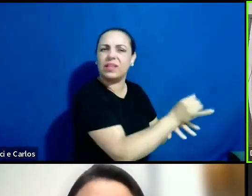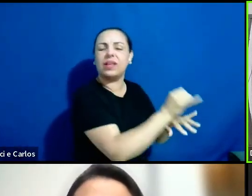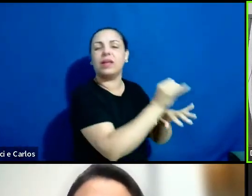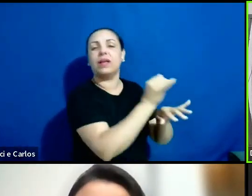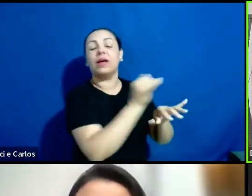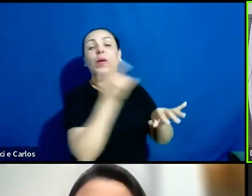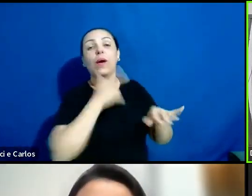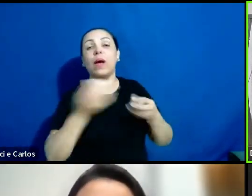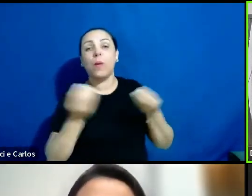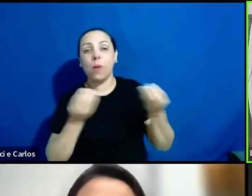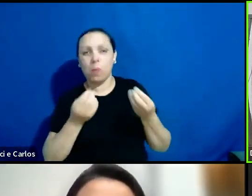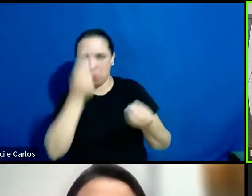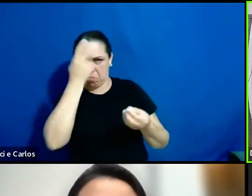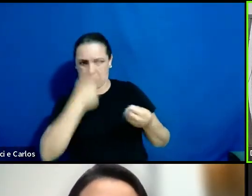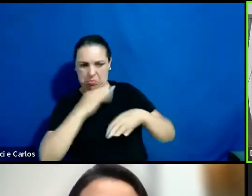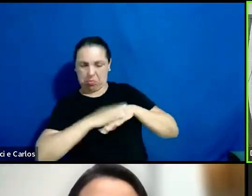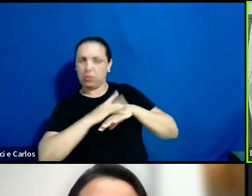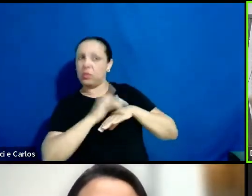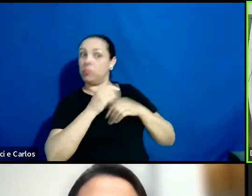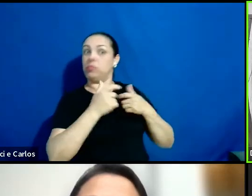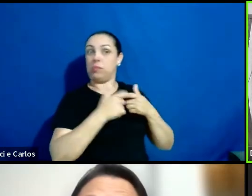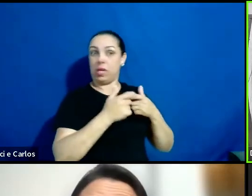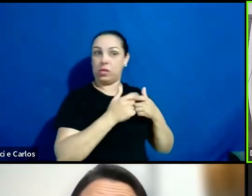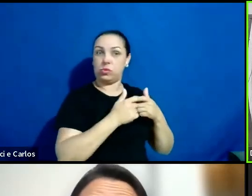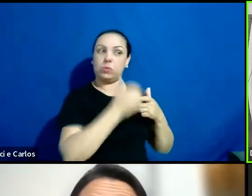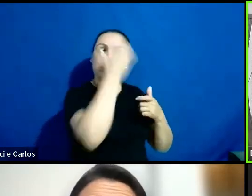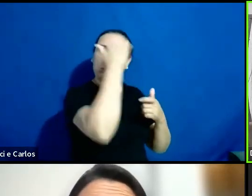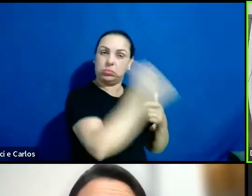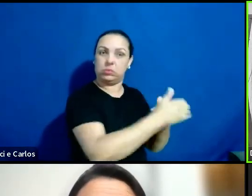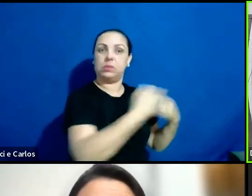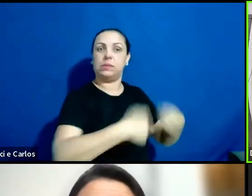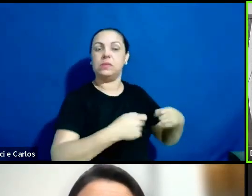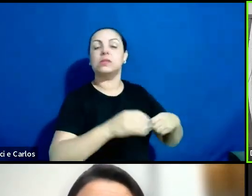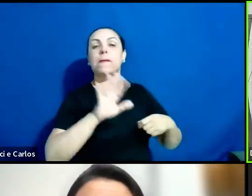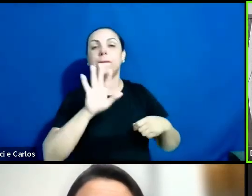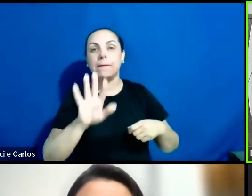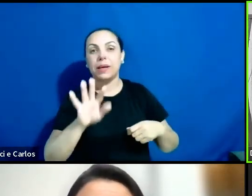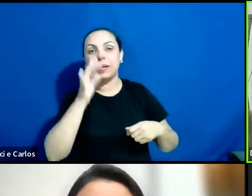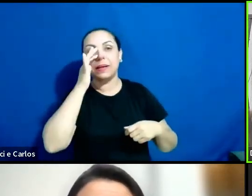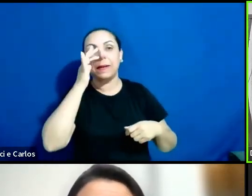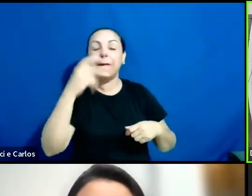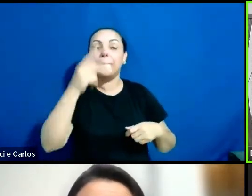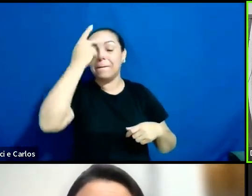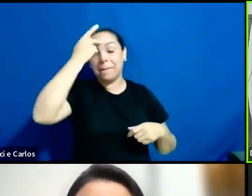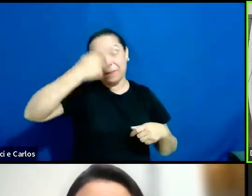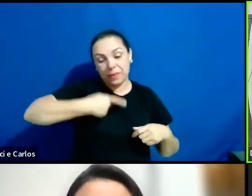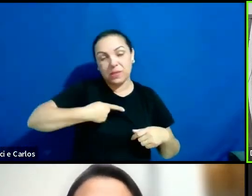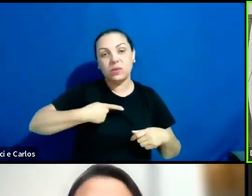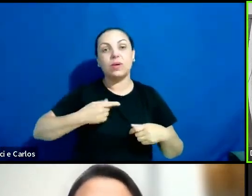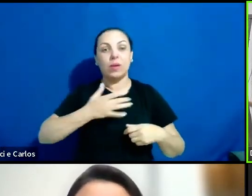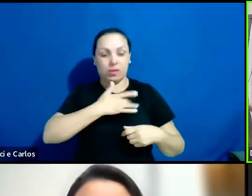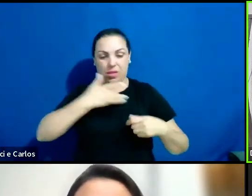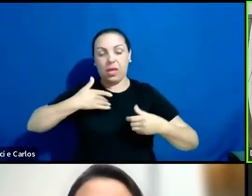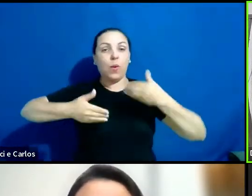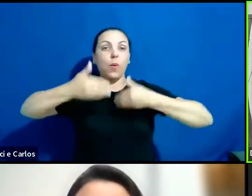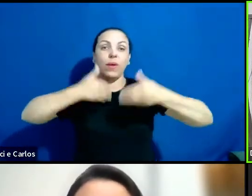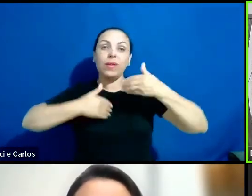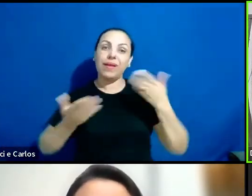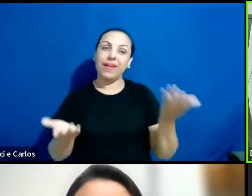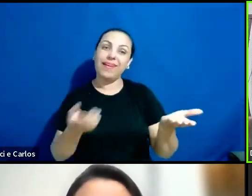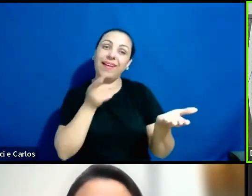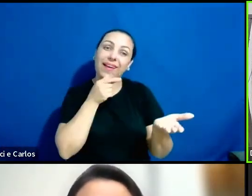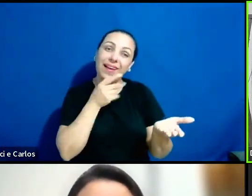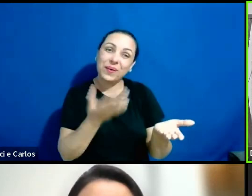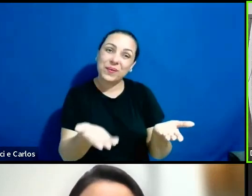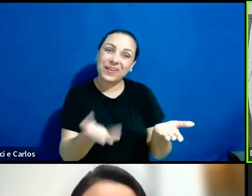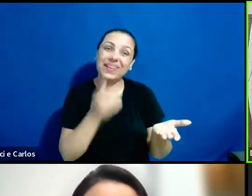nosso planeta. Se tira a água da terra, acabou nós, ó. Não tem timol, não tem mais nada,